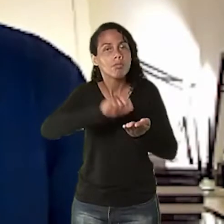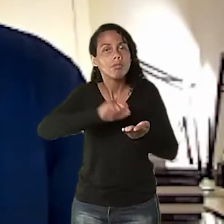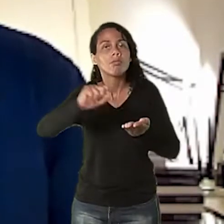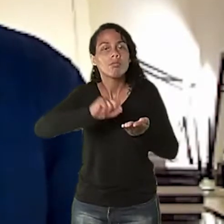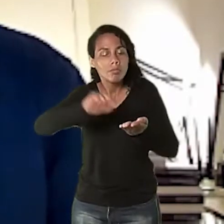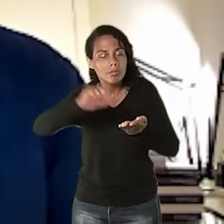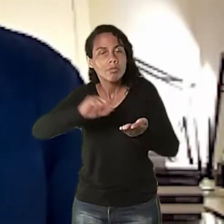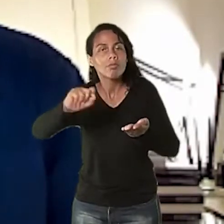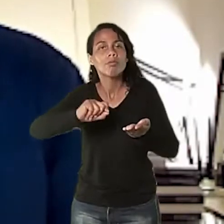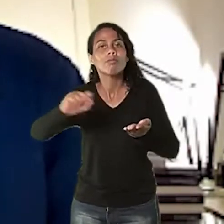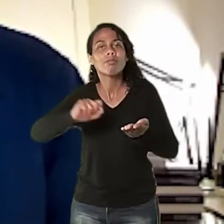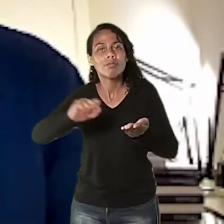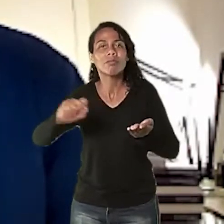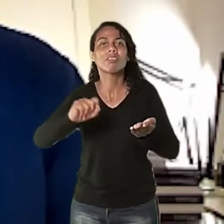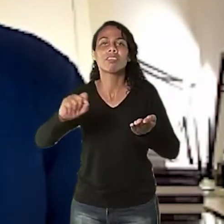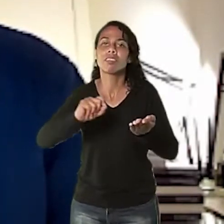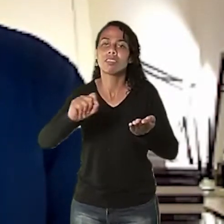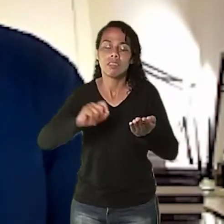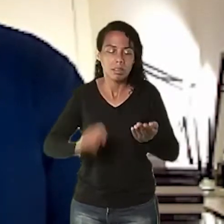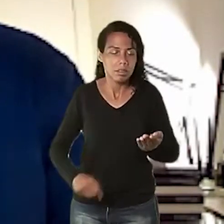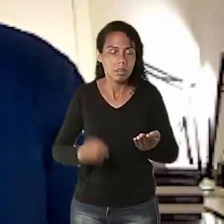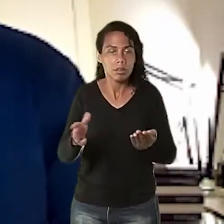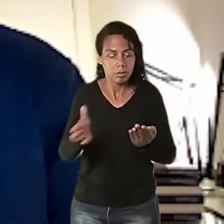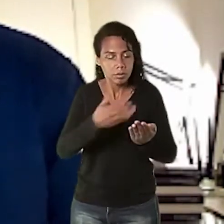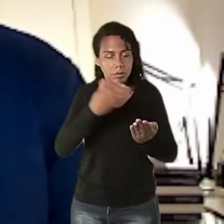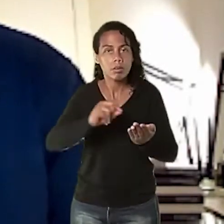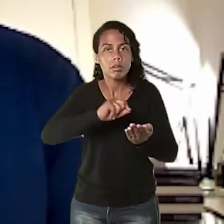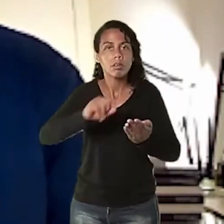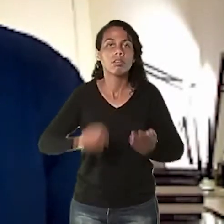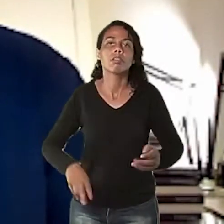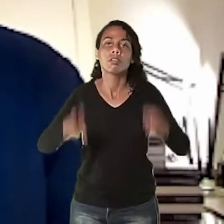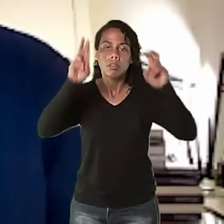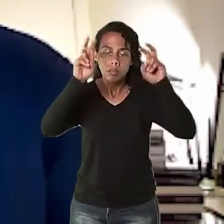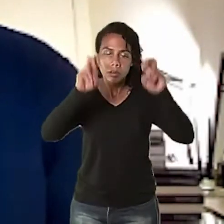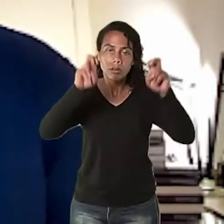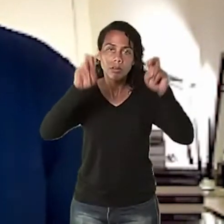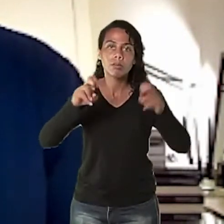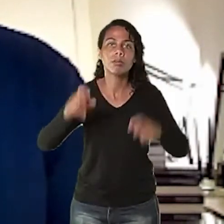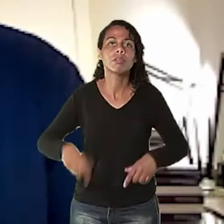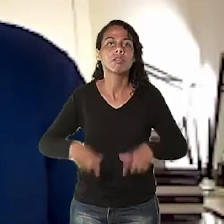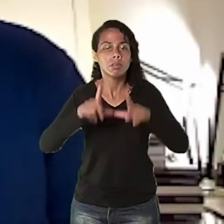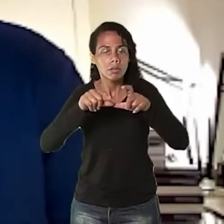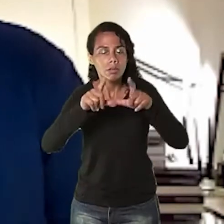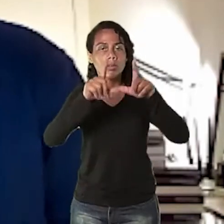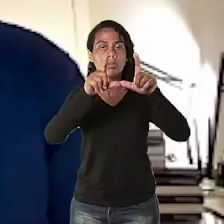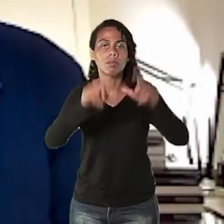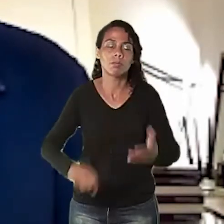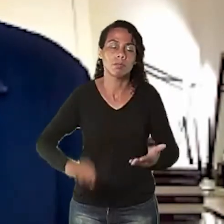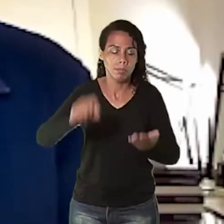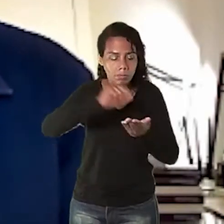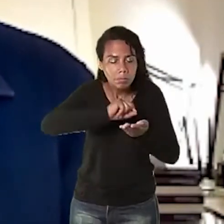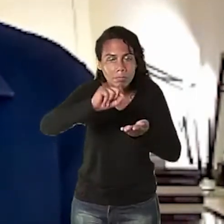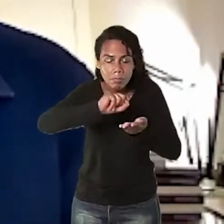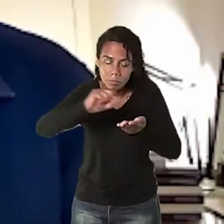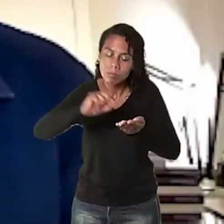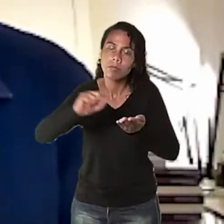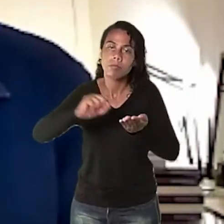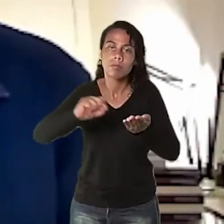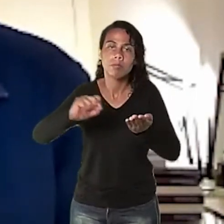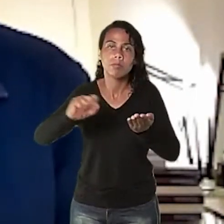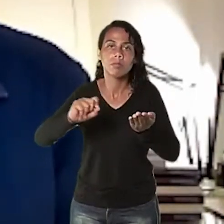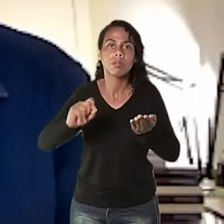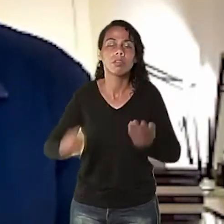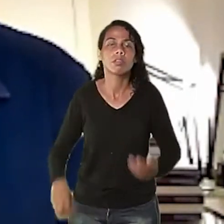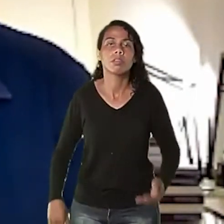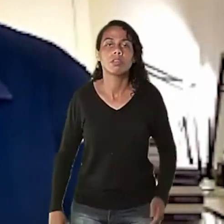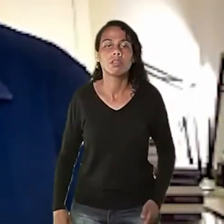fui para o Cotidiano da Folha, mas continuava escrevendo sobre viagens. Também escrevi sobre viagens no Globo, no JB, enfim. E aí, depois de ter feito essa